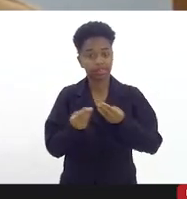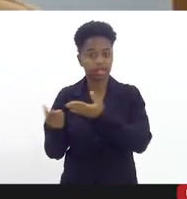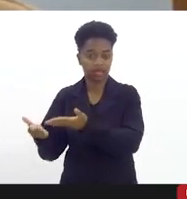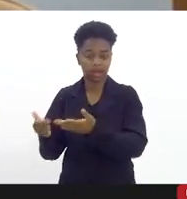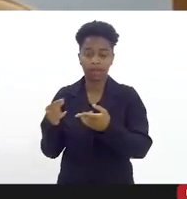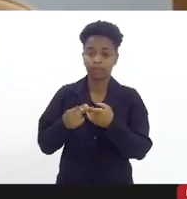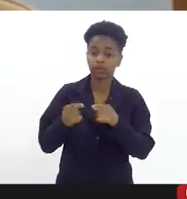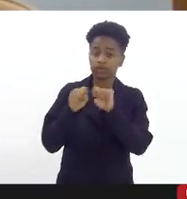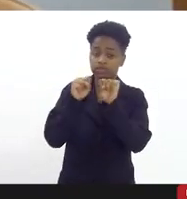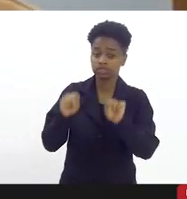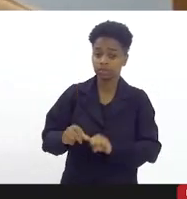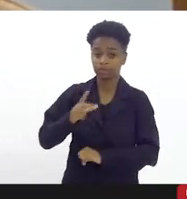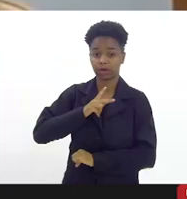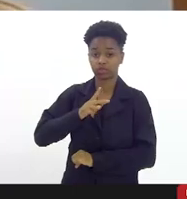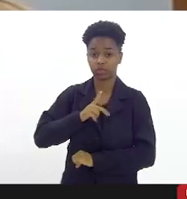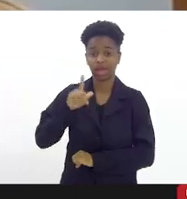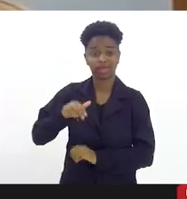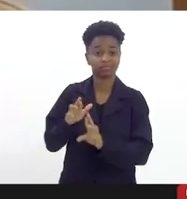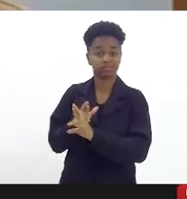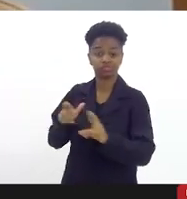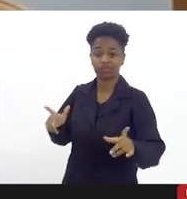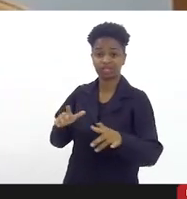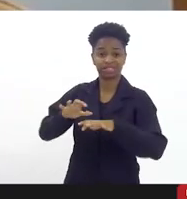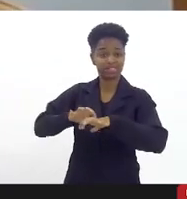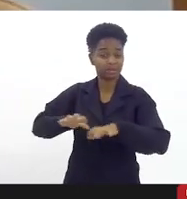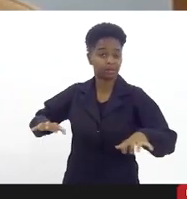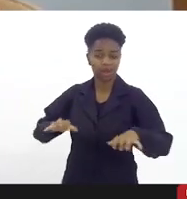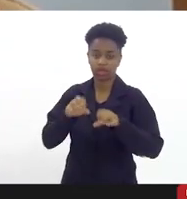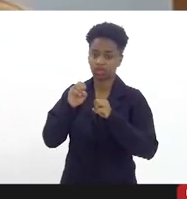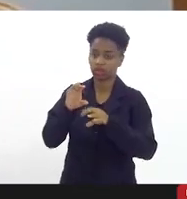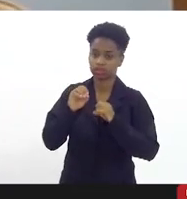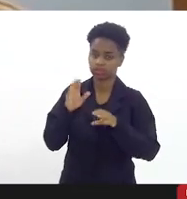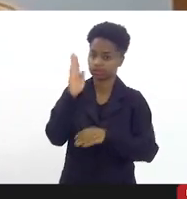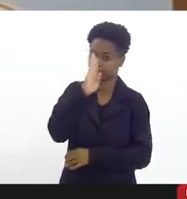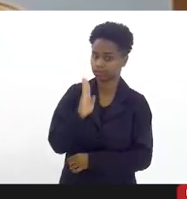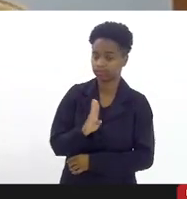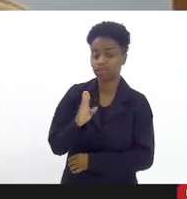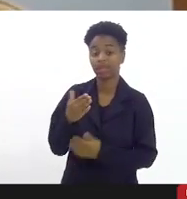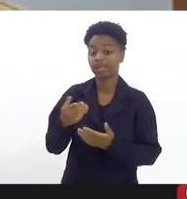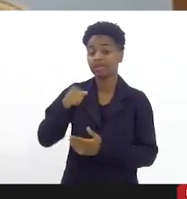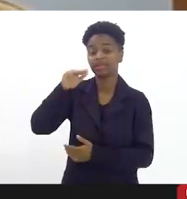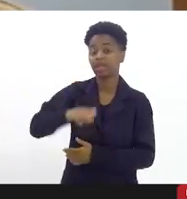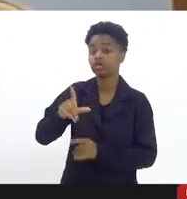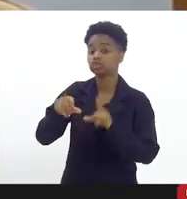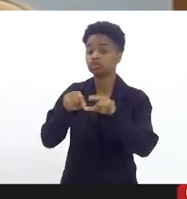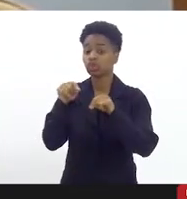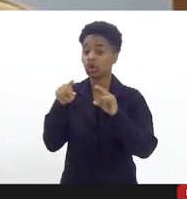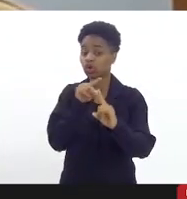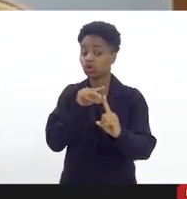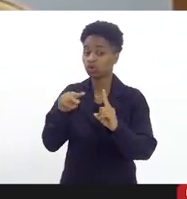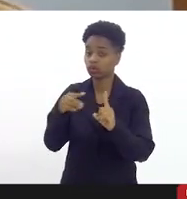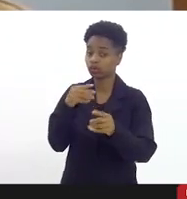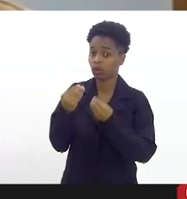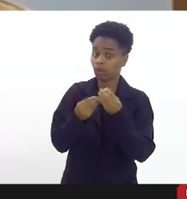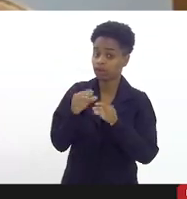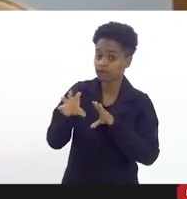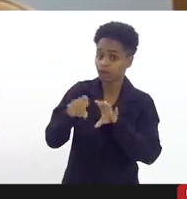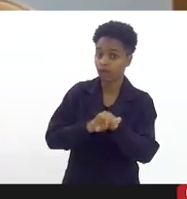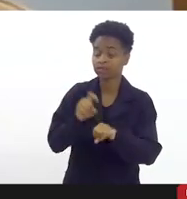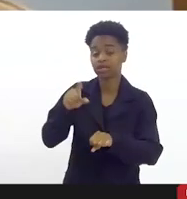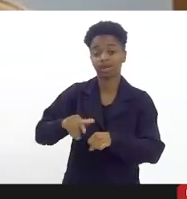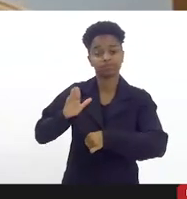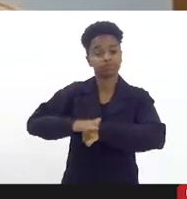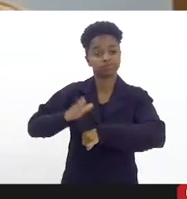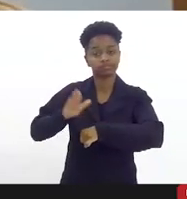seja o sistema privado é um sistema à parte da educação brasileira e quem define a sua perspectiva de Formação é